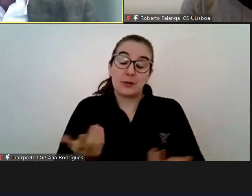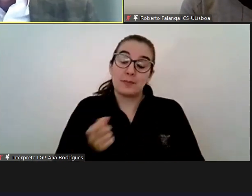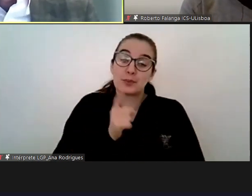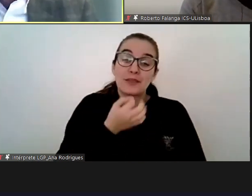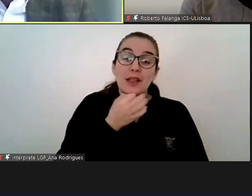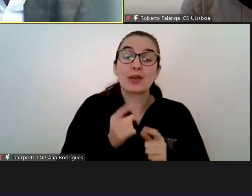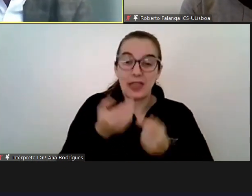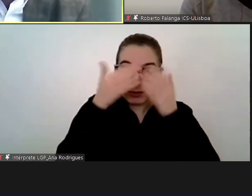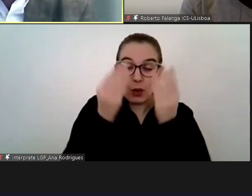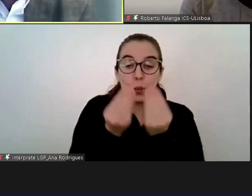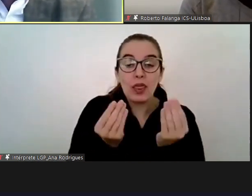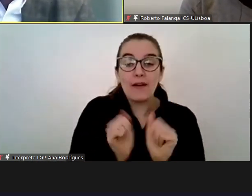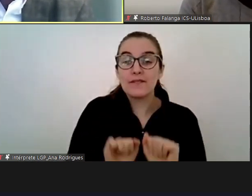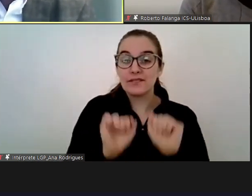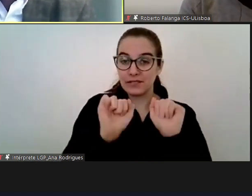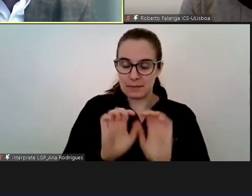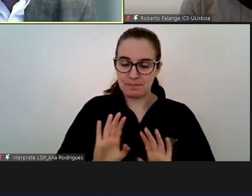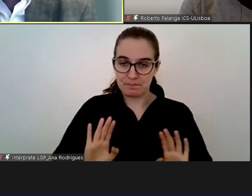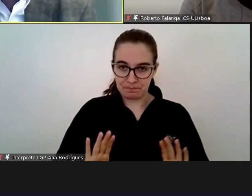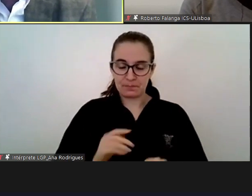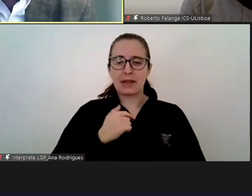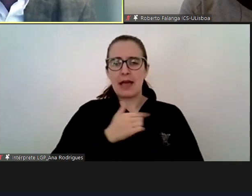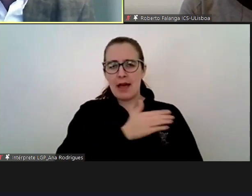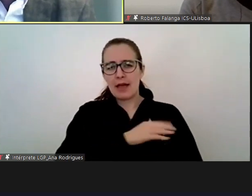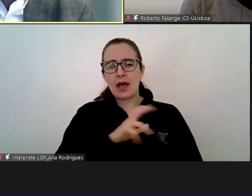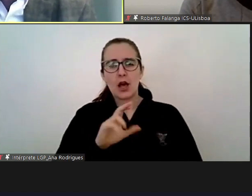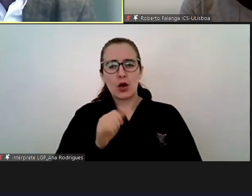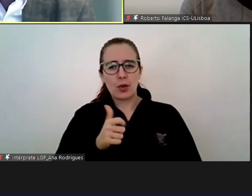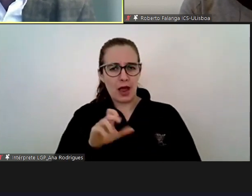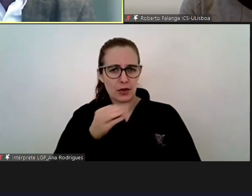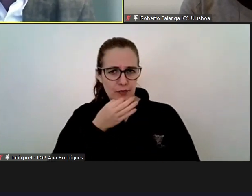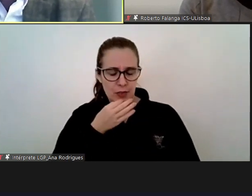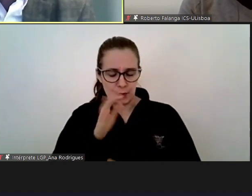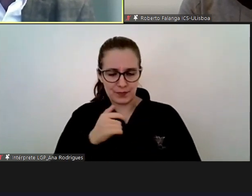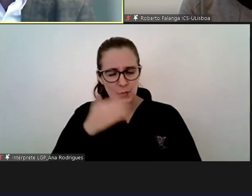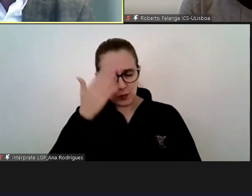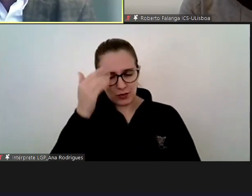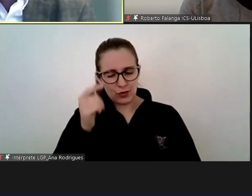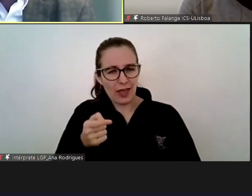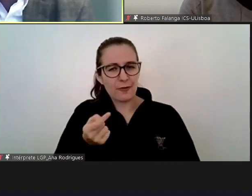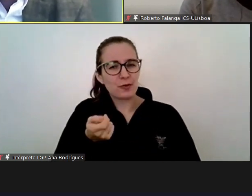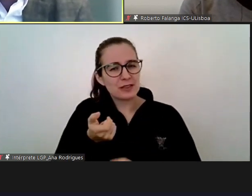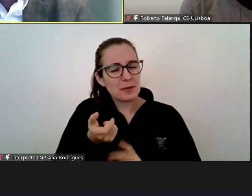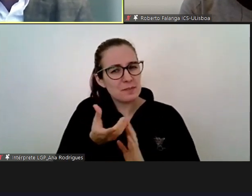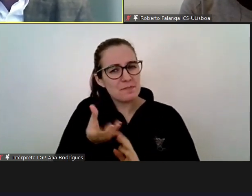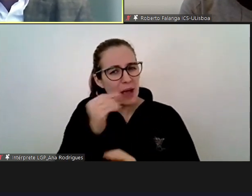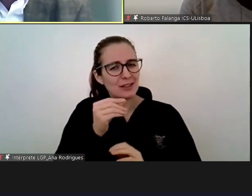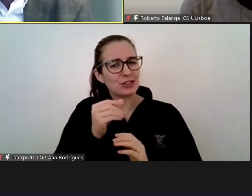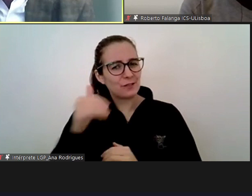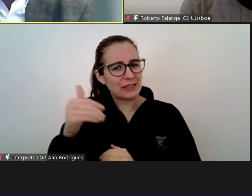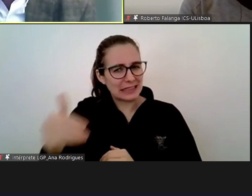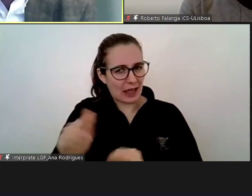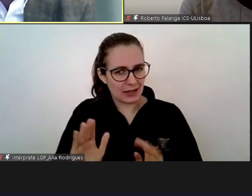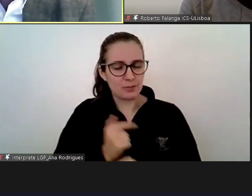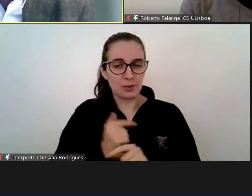da democracia. Agora, eu acho que a questão, em relação ao que o Pedro estava a dizer, eu até acho que a questão, eu até iria um pouco mais longe que ele, porque eu acho que há aqui já